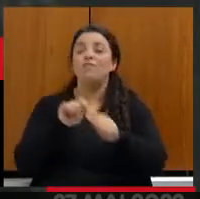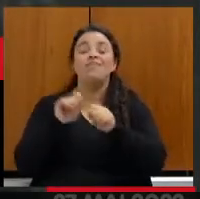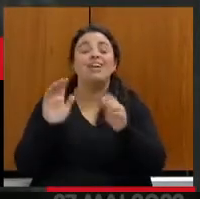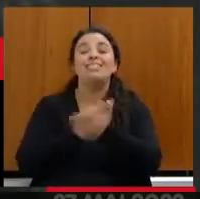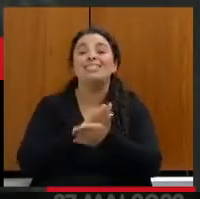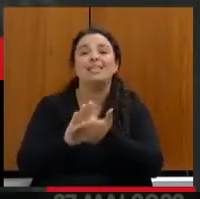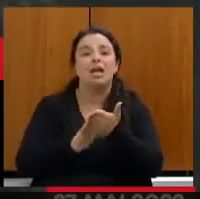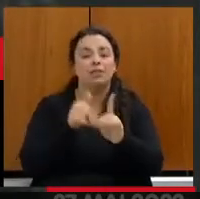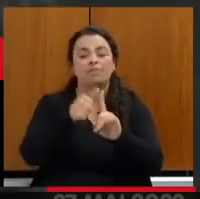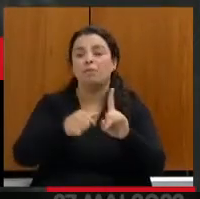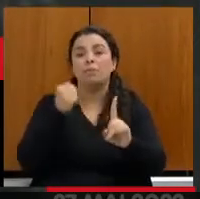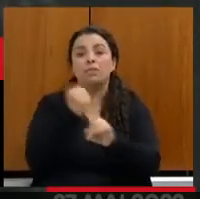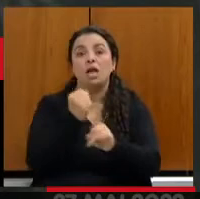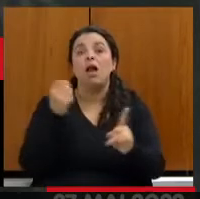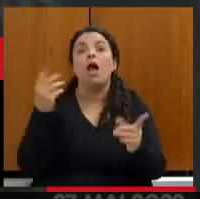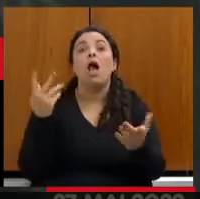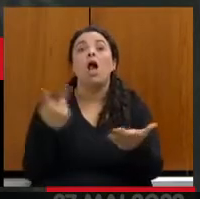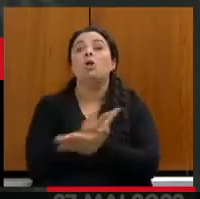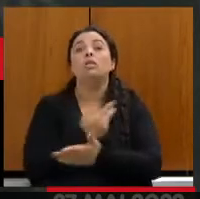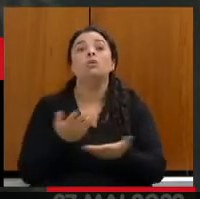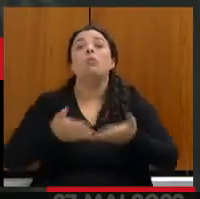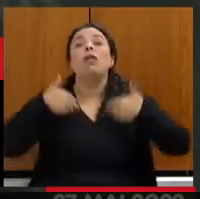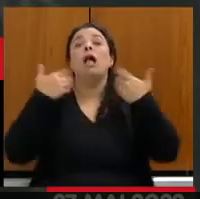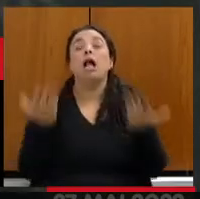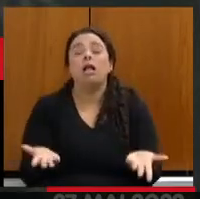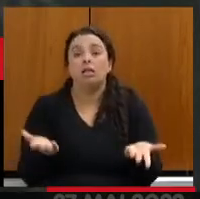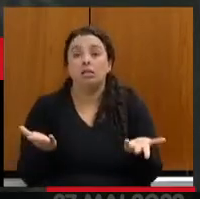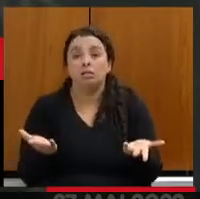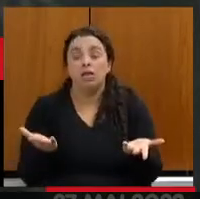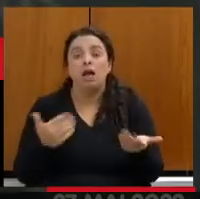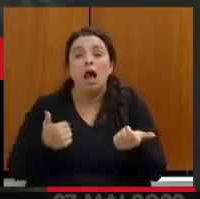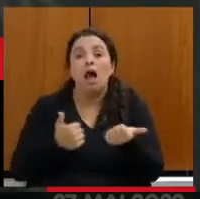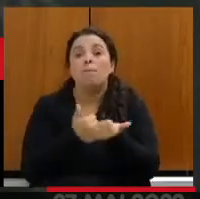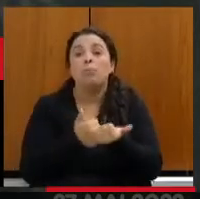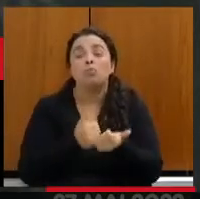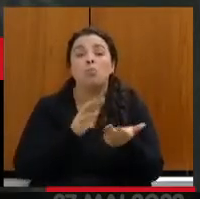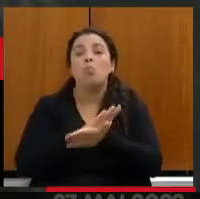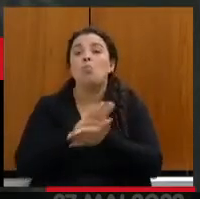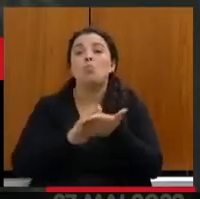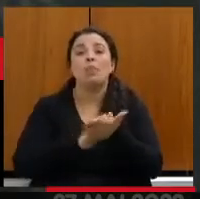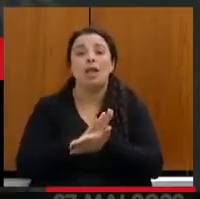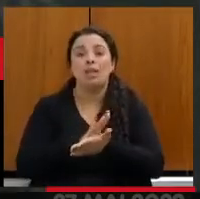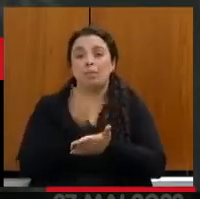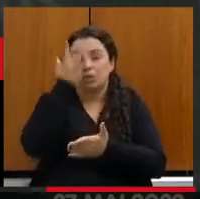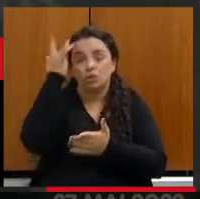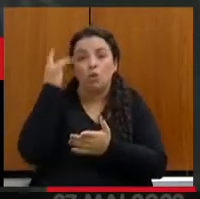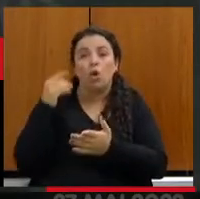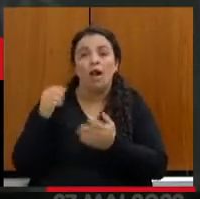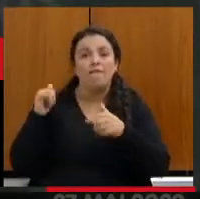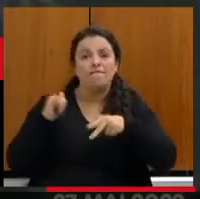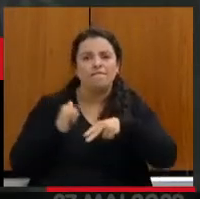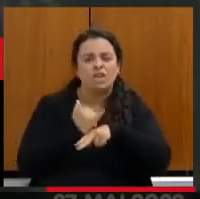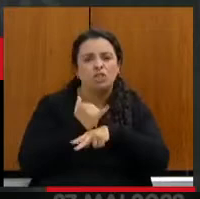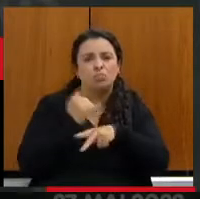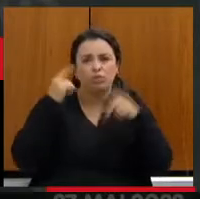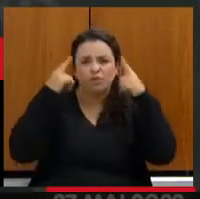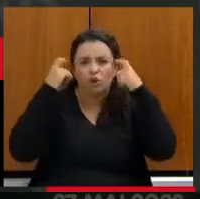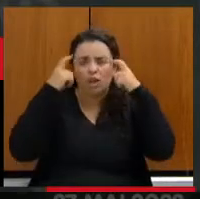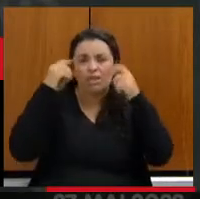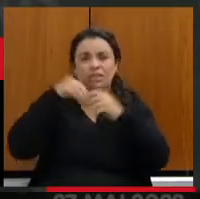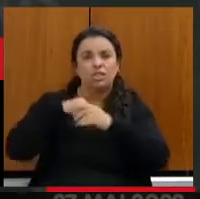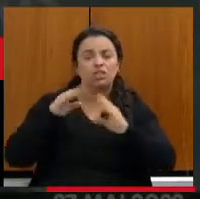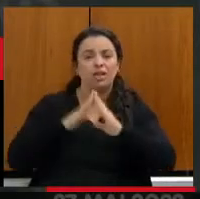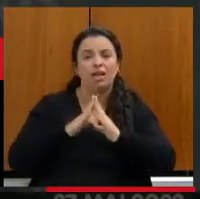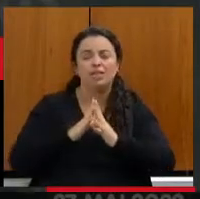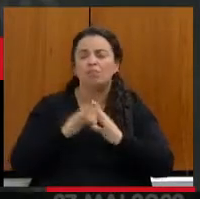o feminicídio nada para vítima de violência na é uma de violência doméstica delegacia